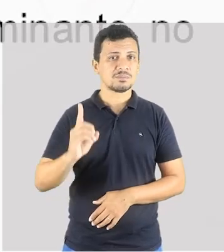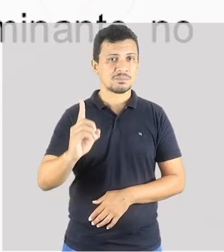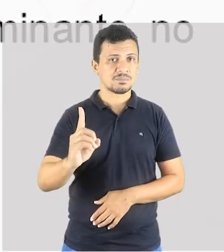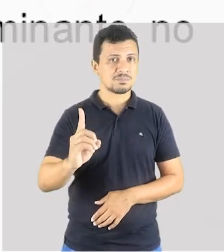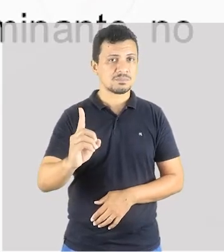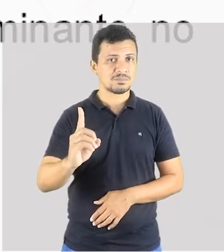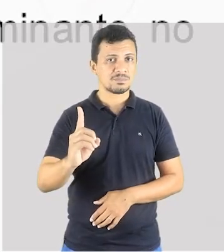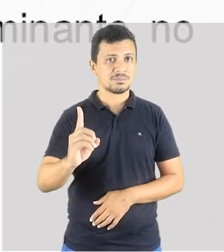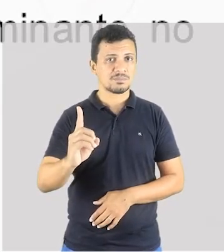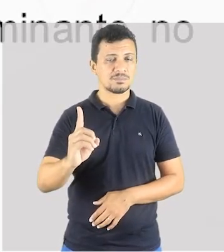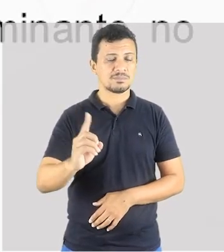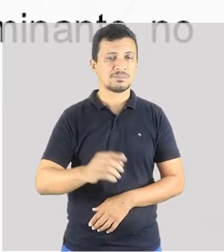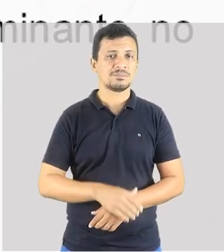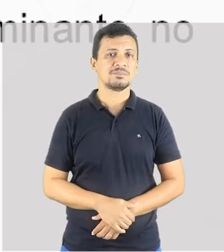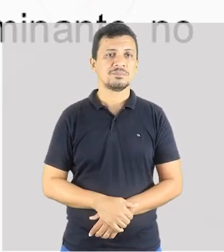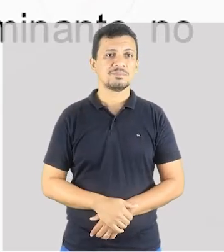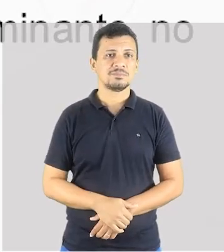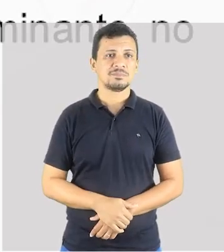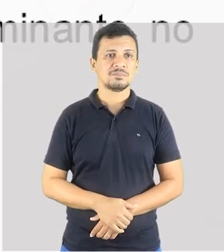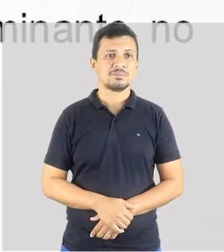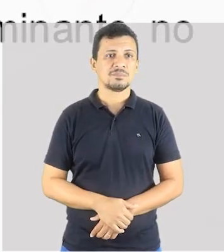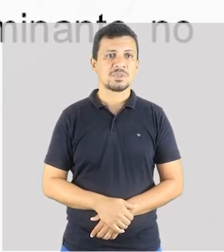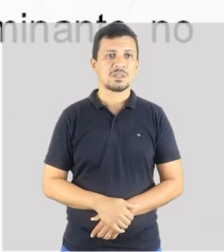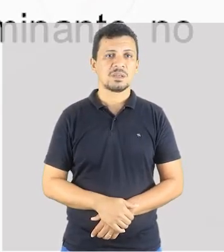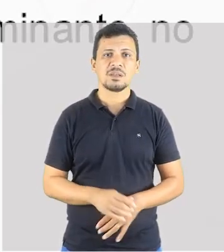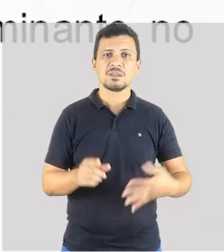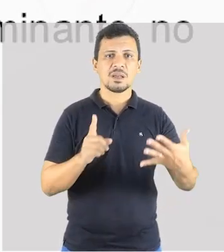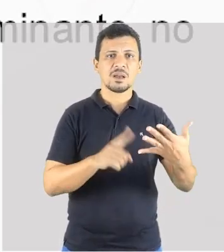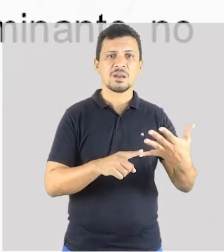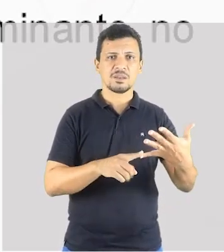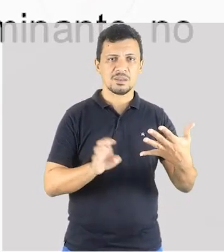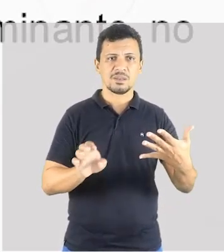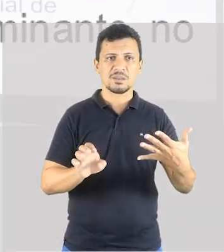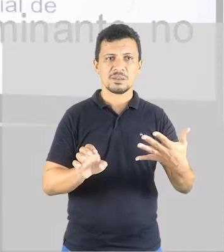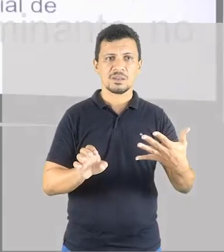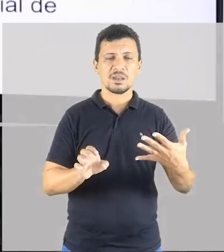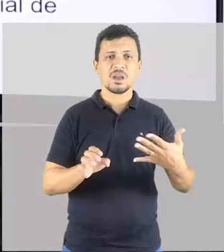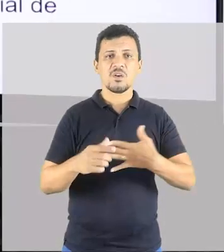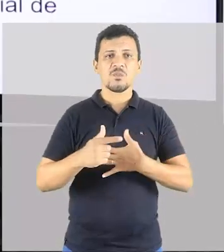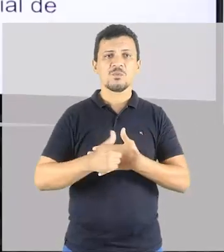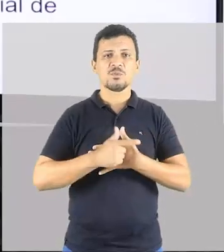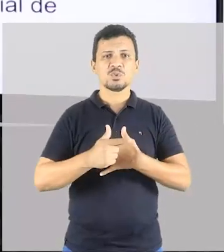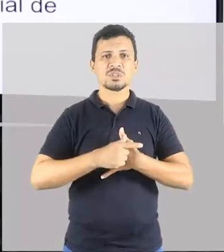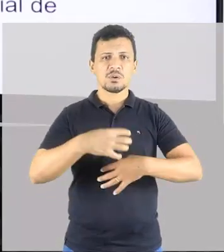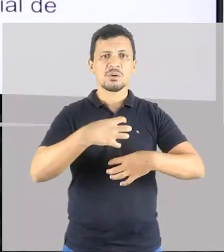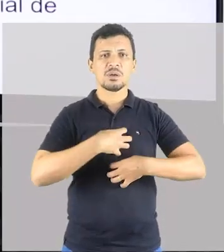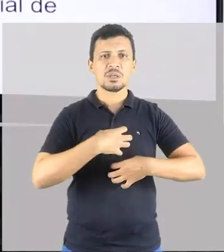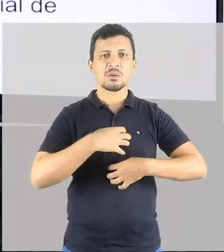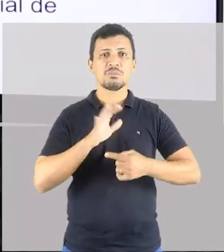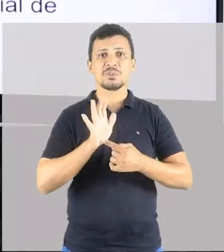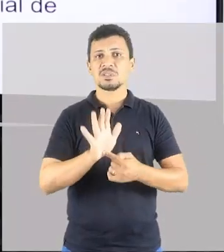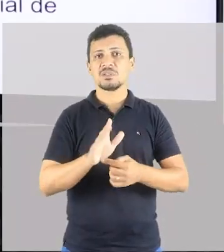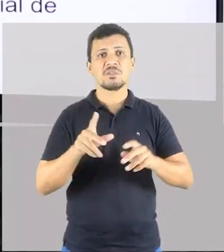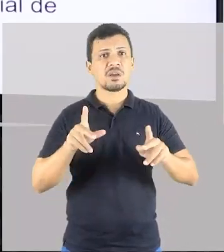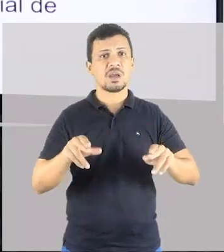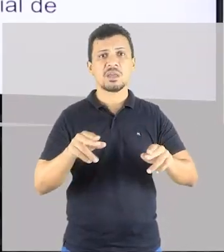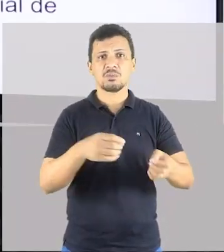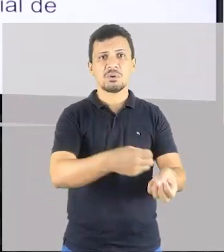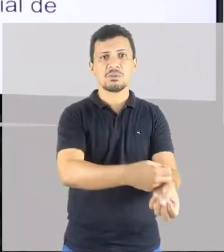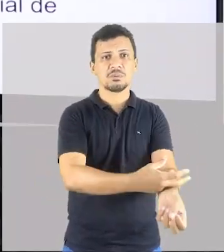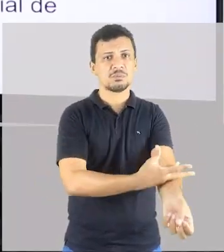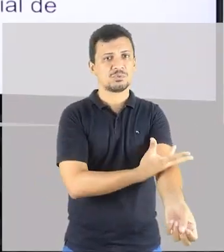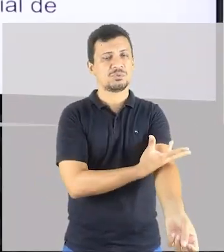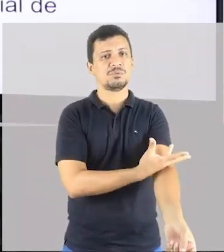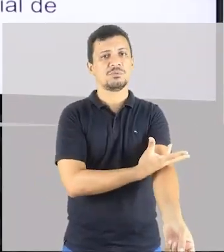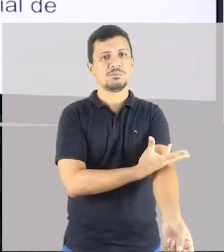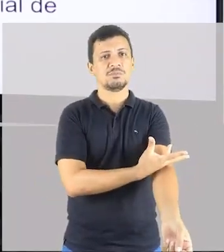correta, a letra D de dado, tá? Porque na letra E, ele está falando da função expressiva, que é a mesma função emotiva,